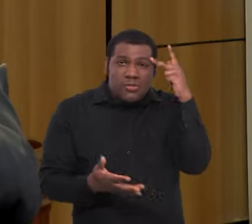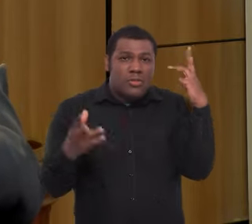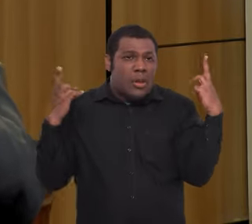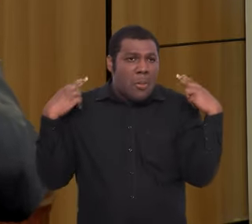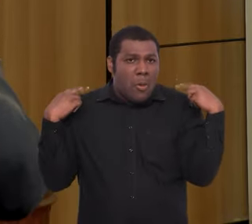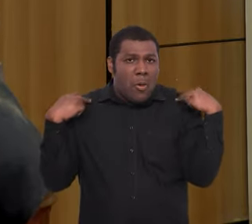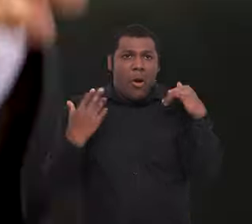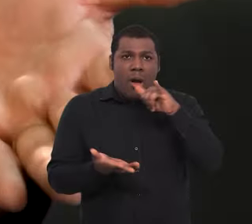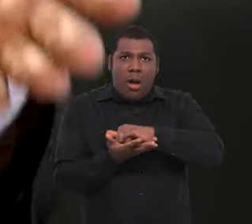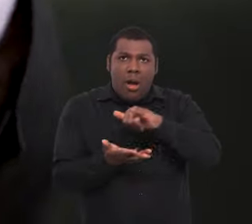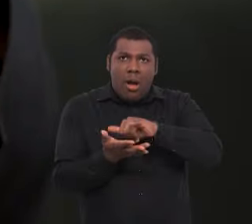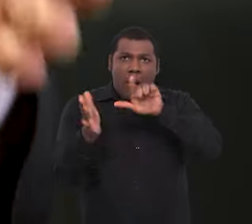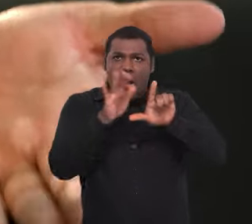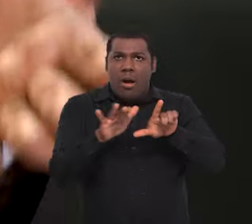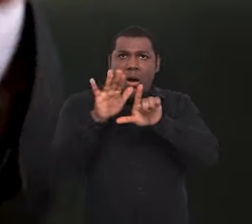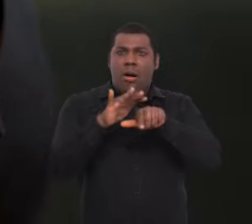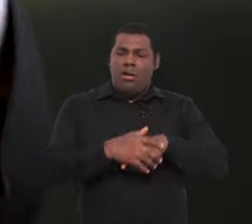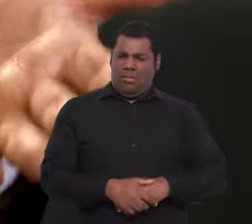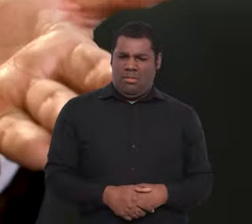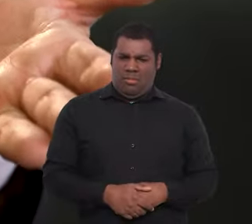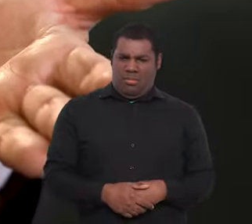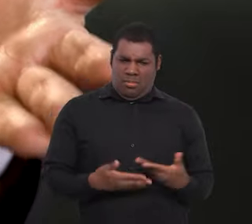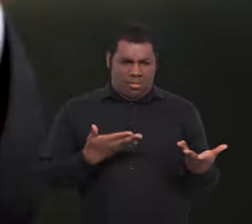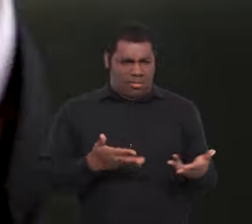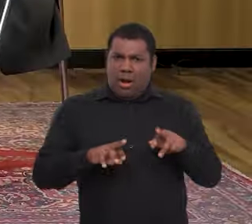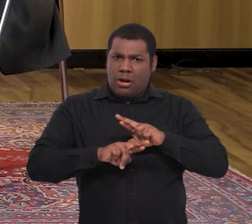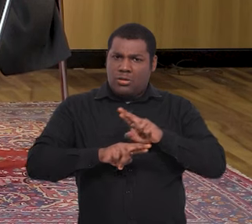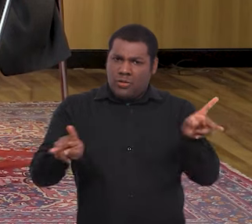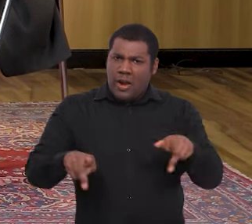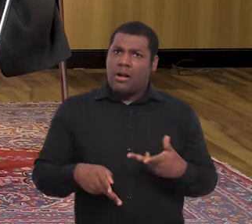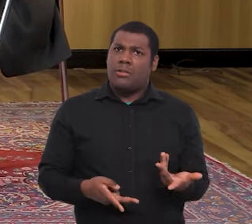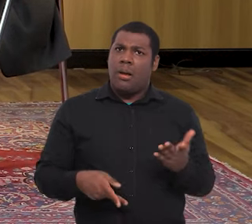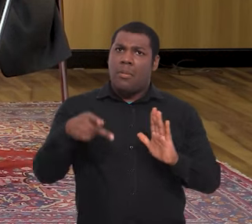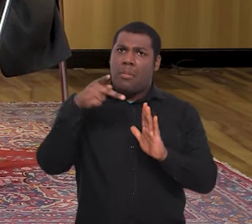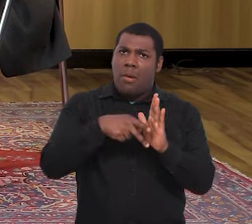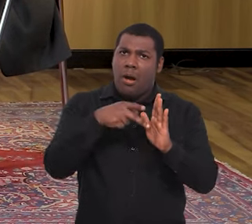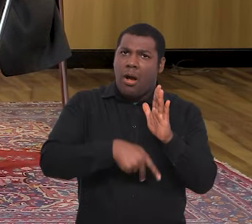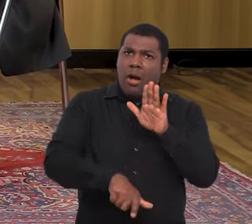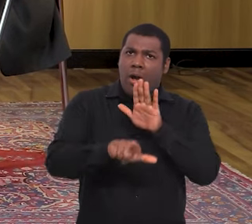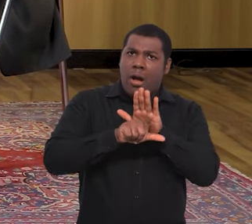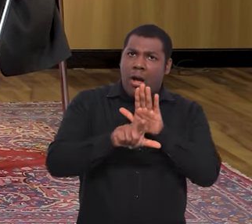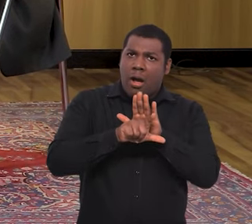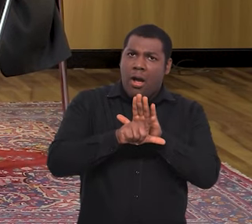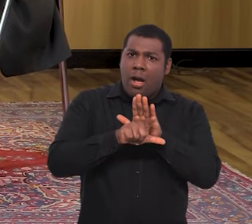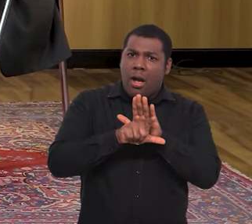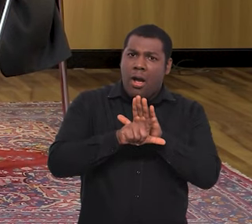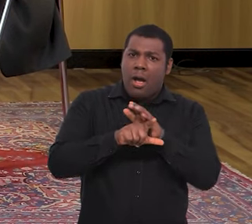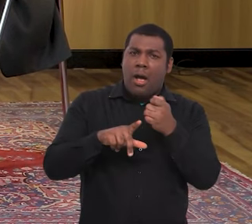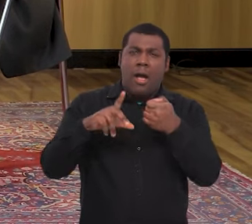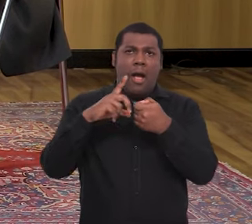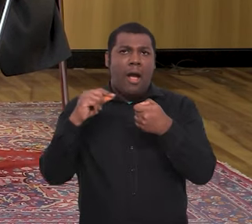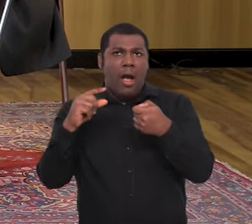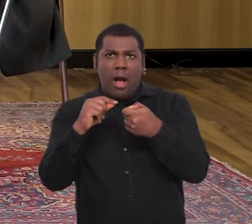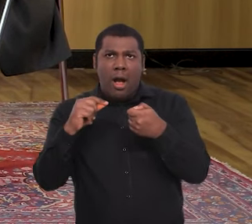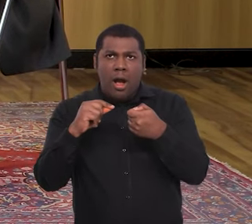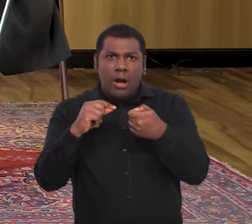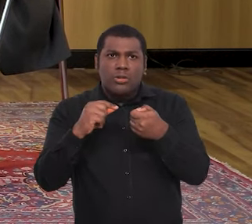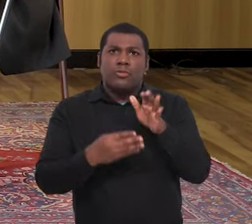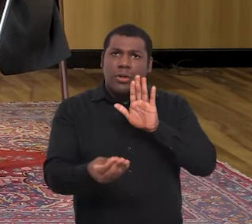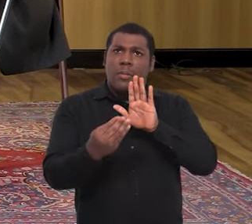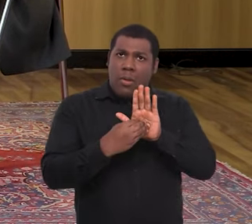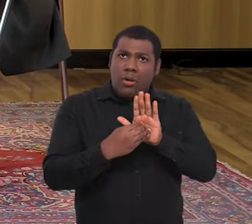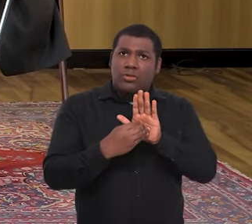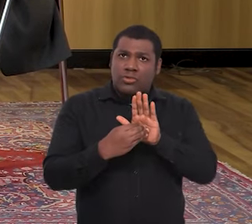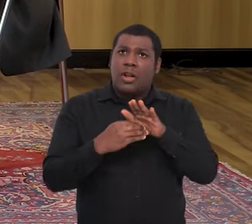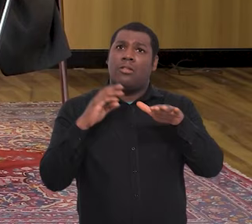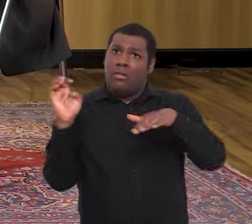tá dizendo que é proibido as empresas lhe punir sem justificativa Ah mas não era o que me falaram ou seja